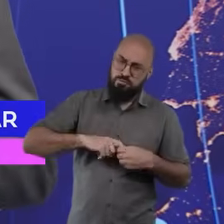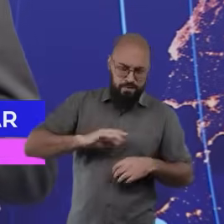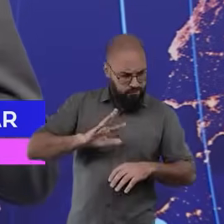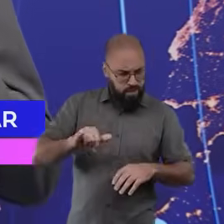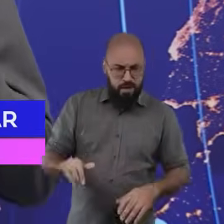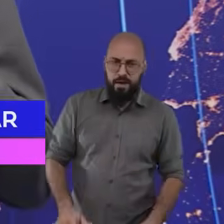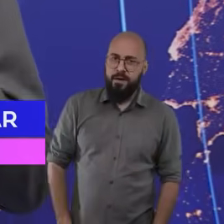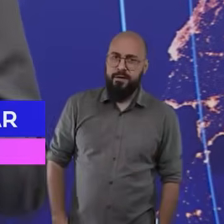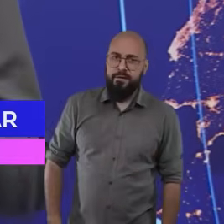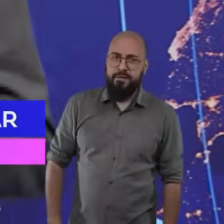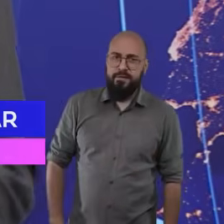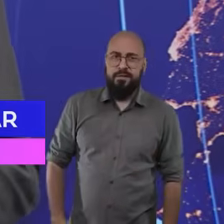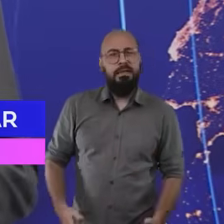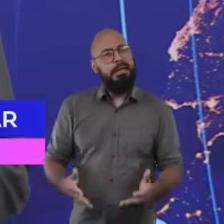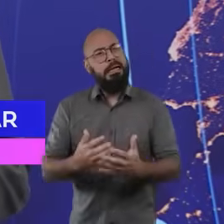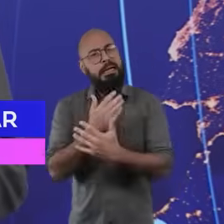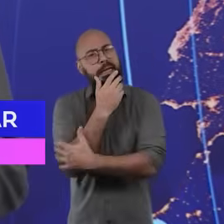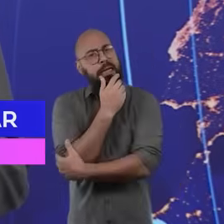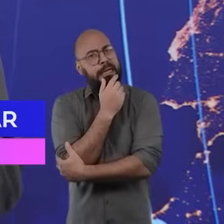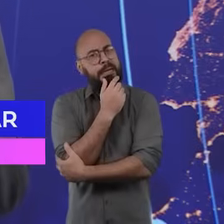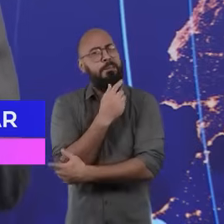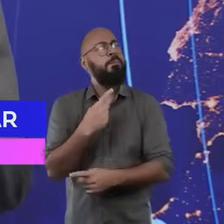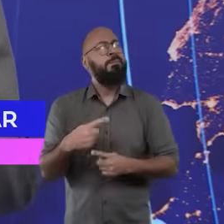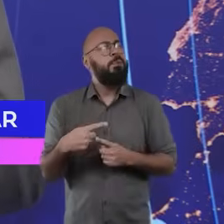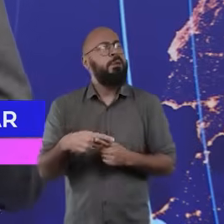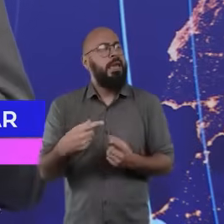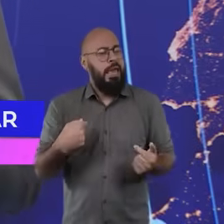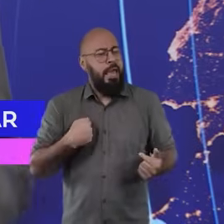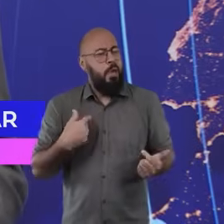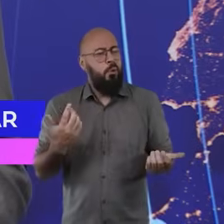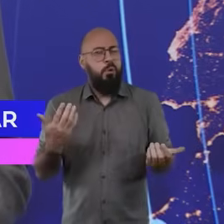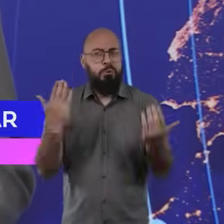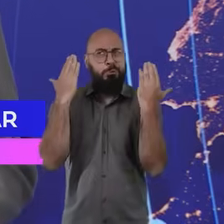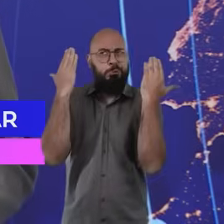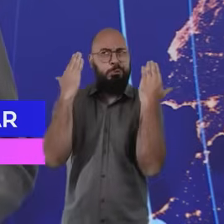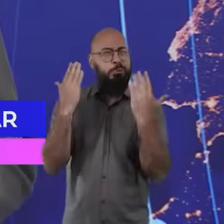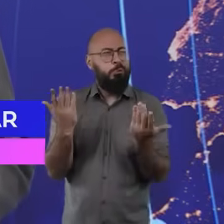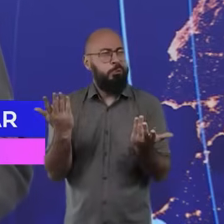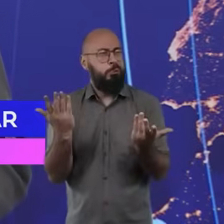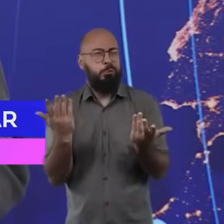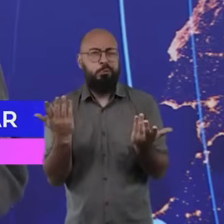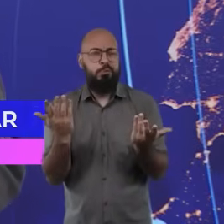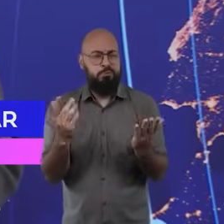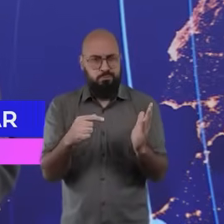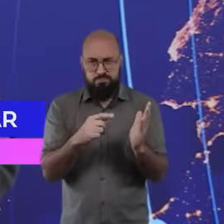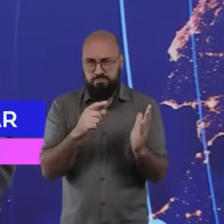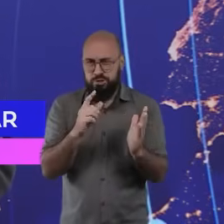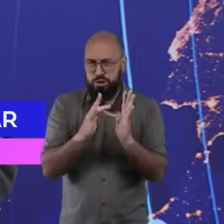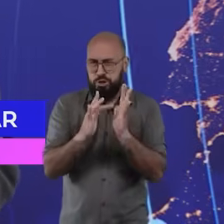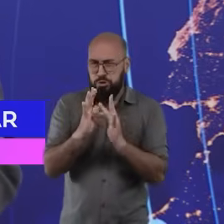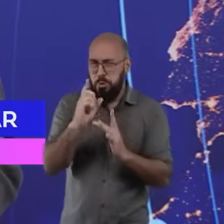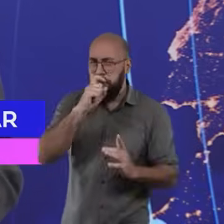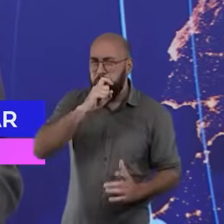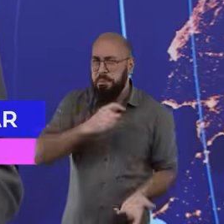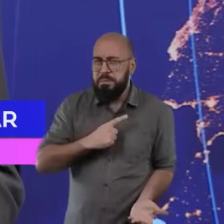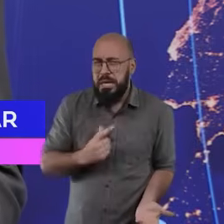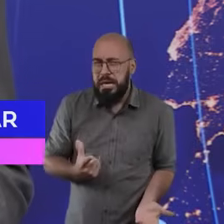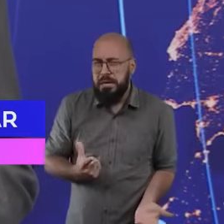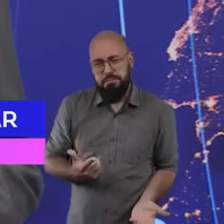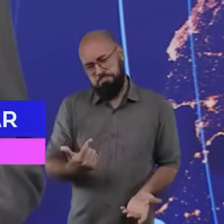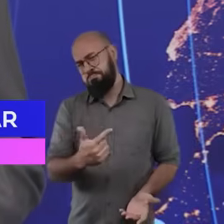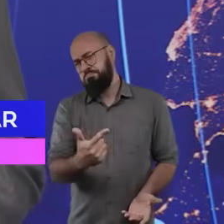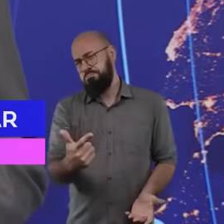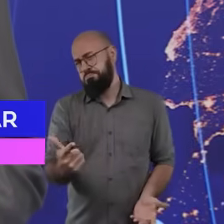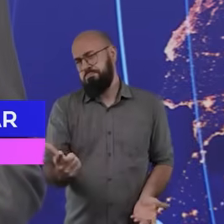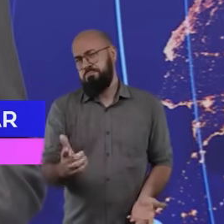ou para desacreditar, porque aquilo que ele falou que iria fazer, ele vai fazer. E ele